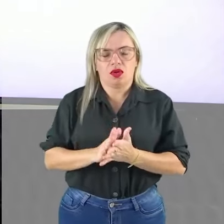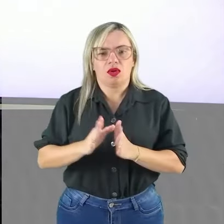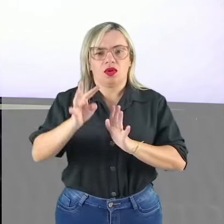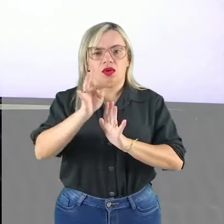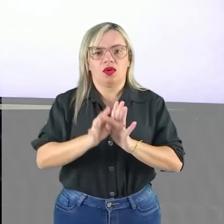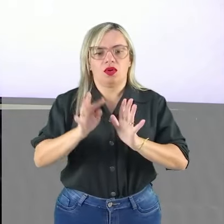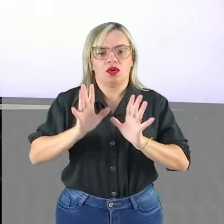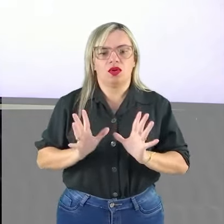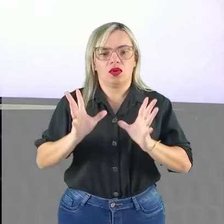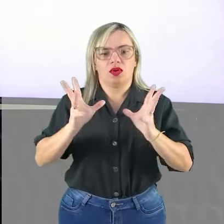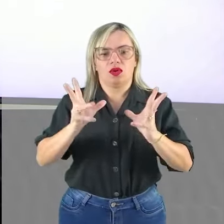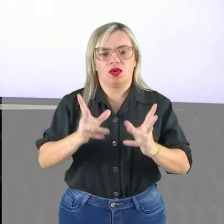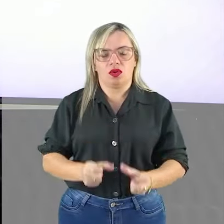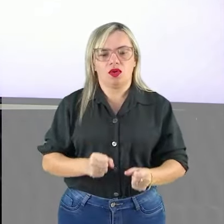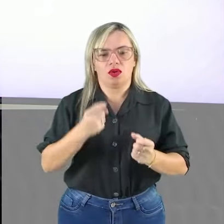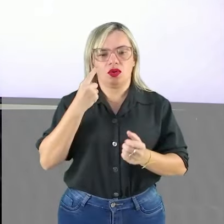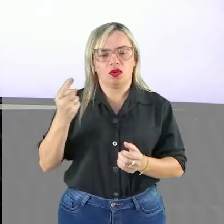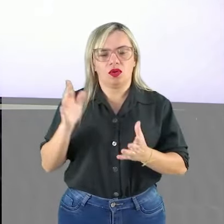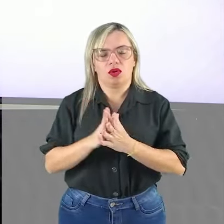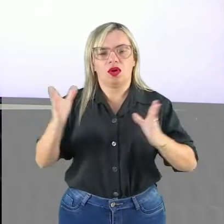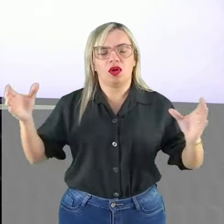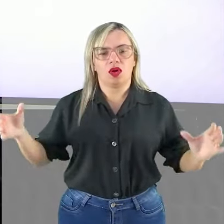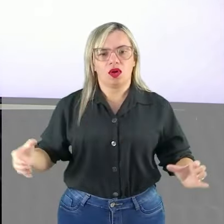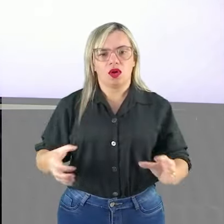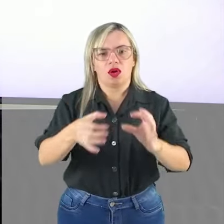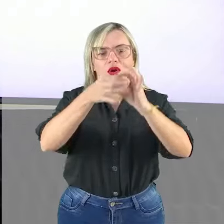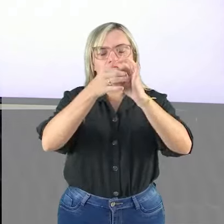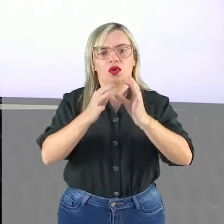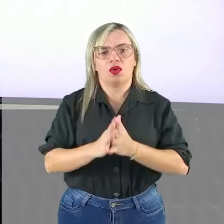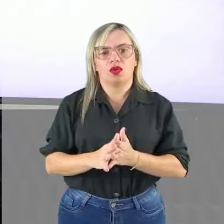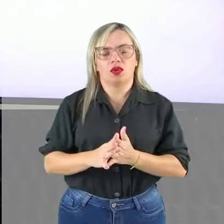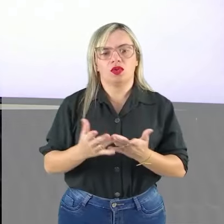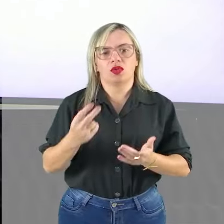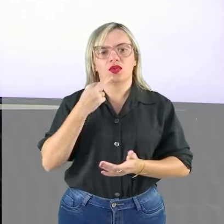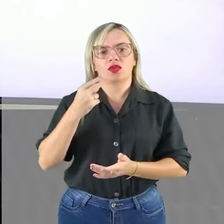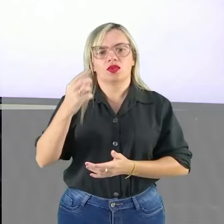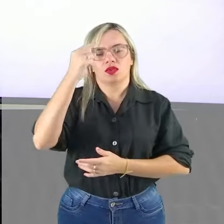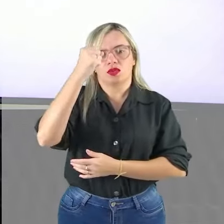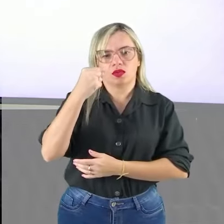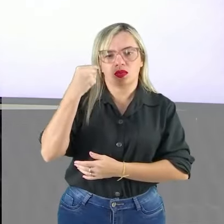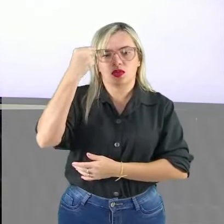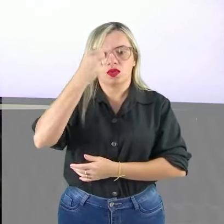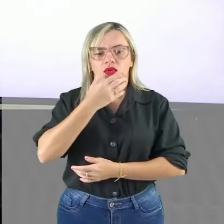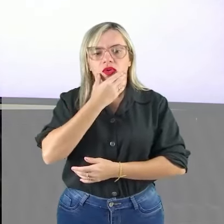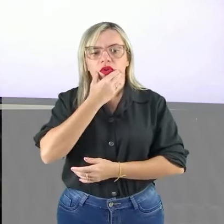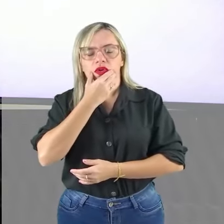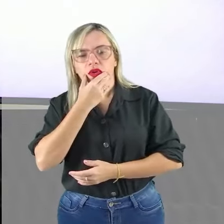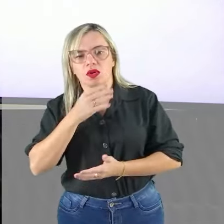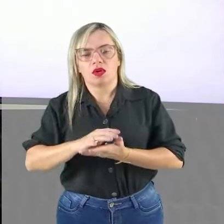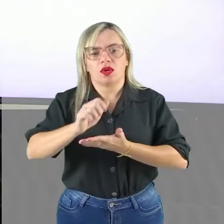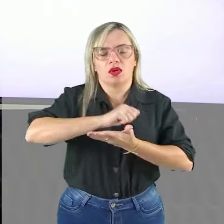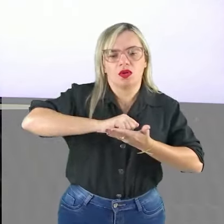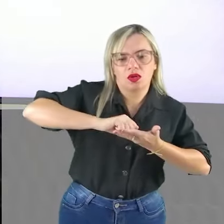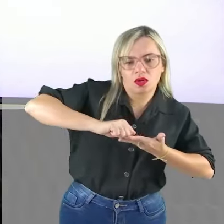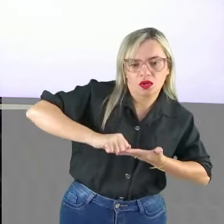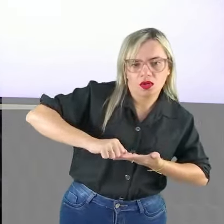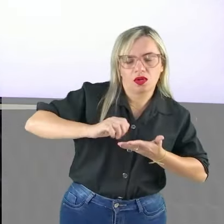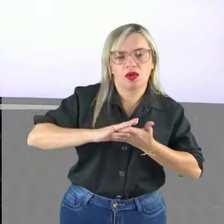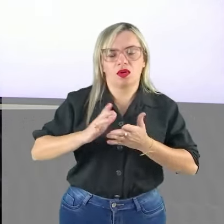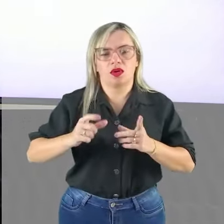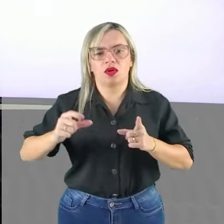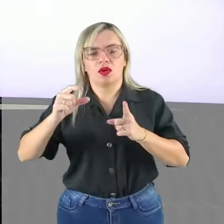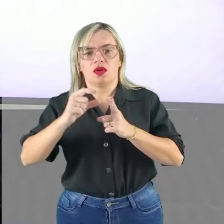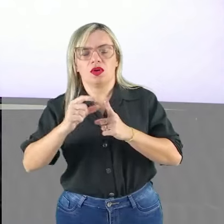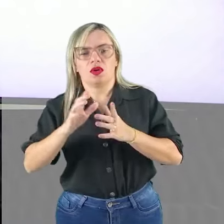o eu lírico destacou convergência linguística ali a gente viu muitas expressões n é lexicographic nãoé que é a a